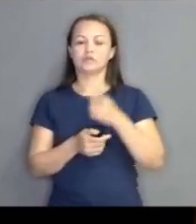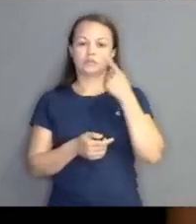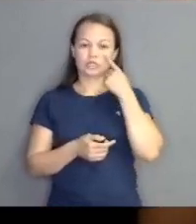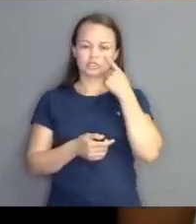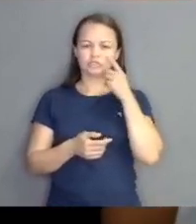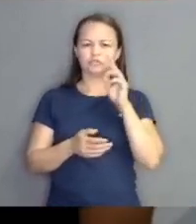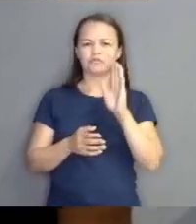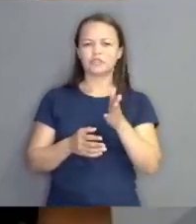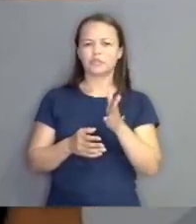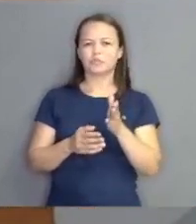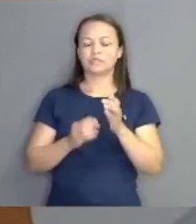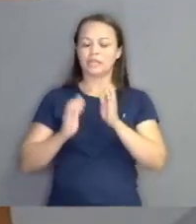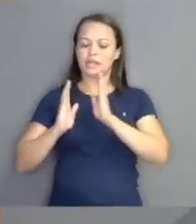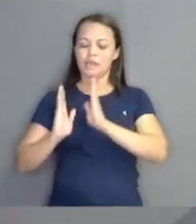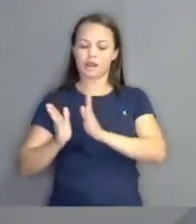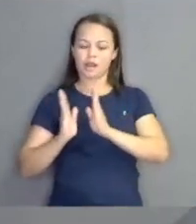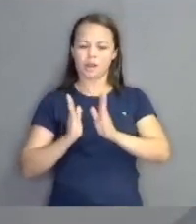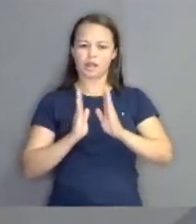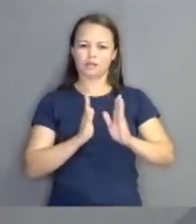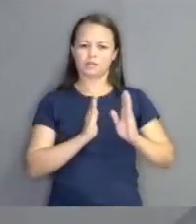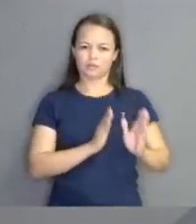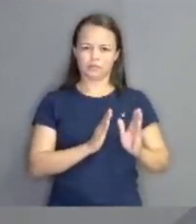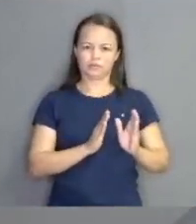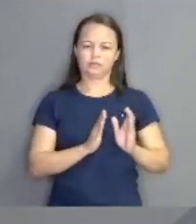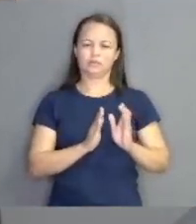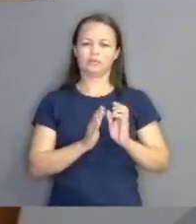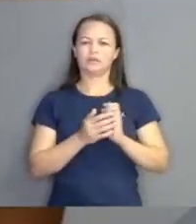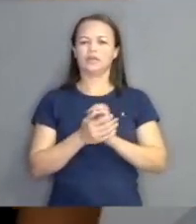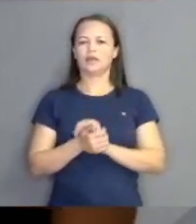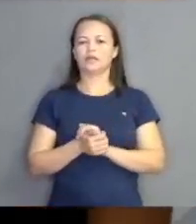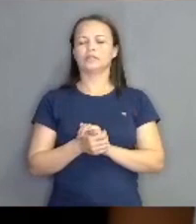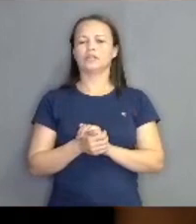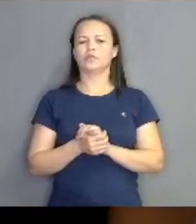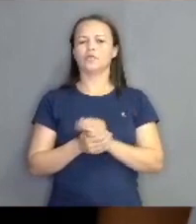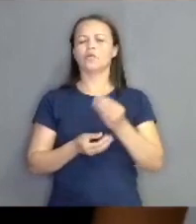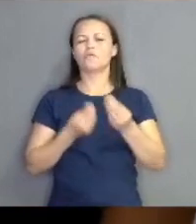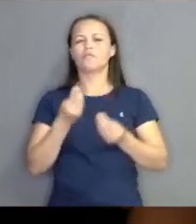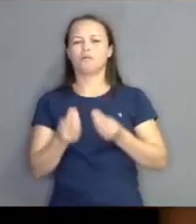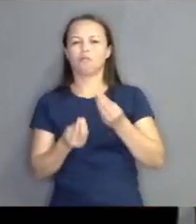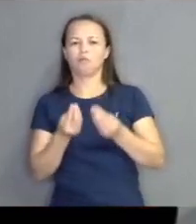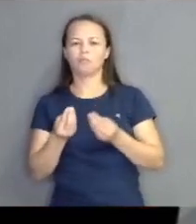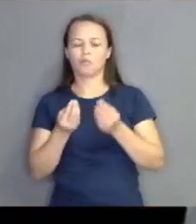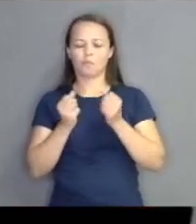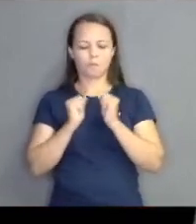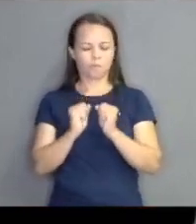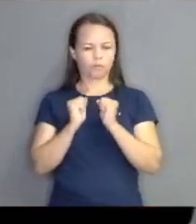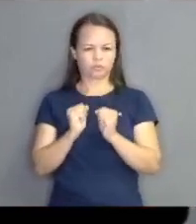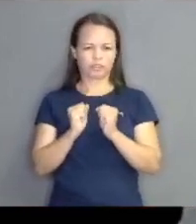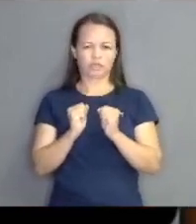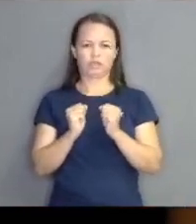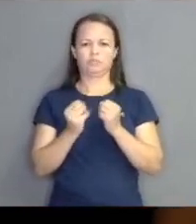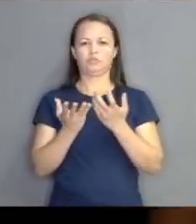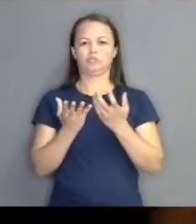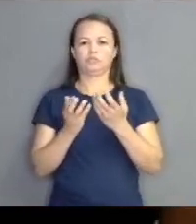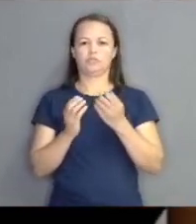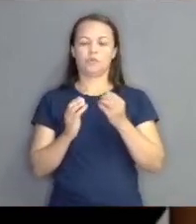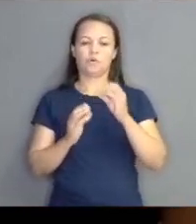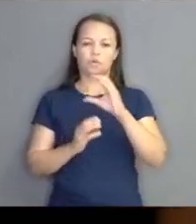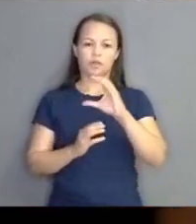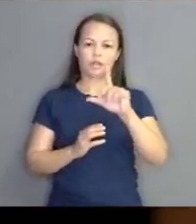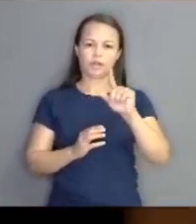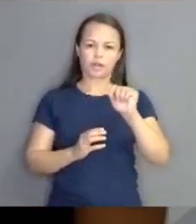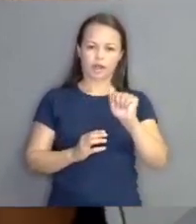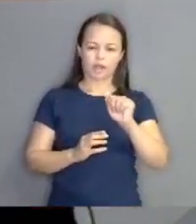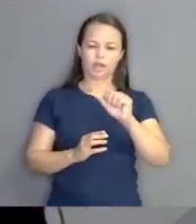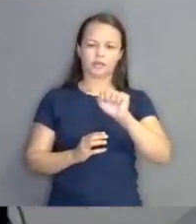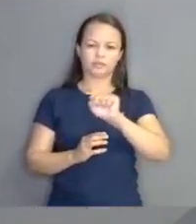ser classificado, então, de que forma a gente pode classificar ou decomposto,